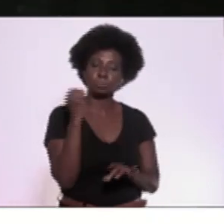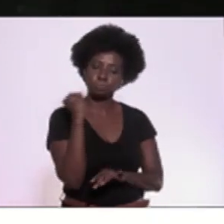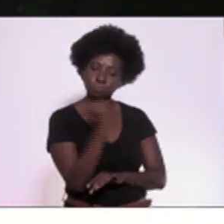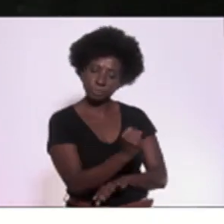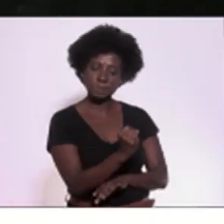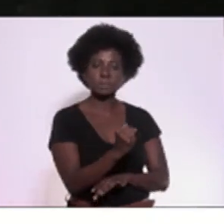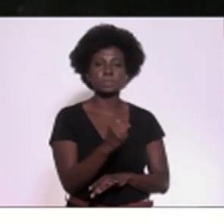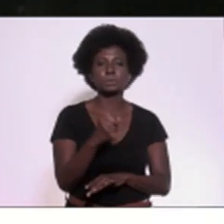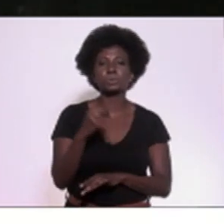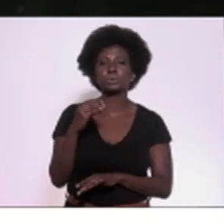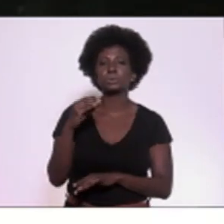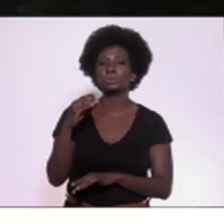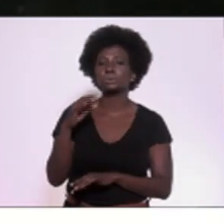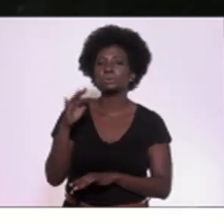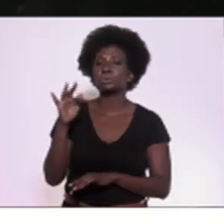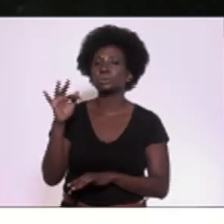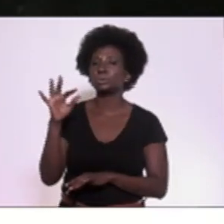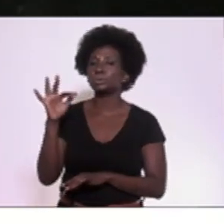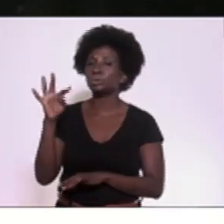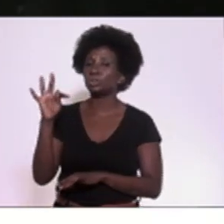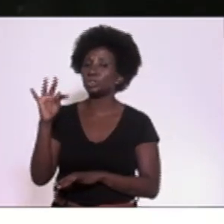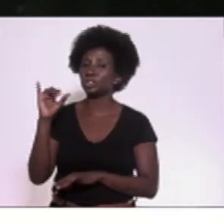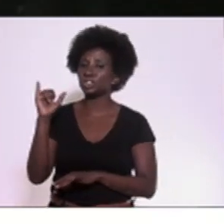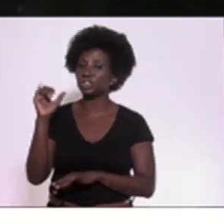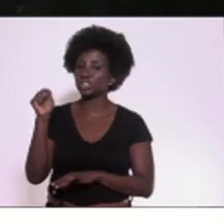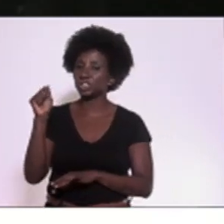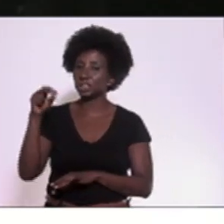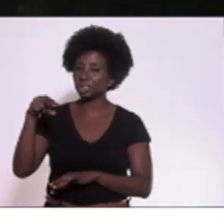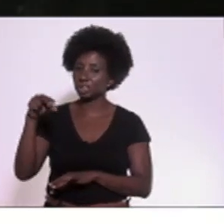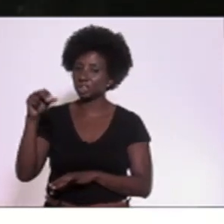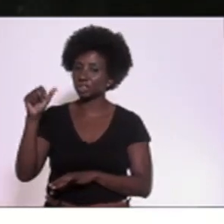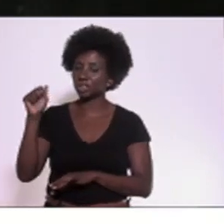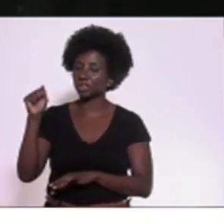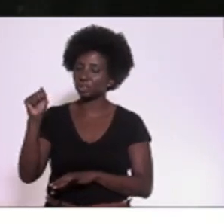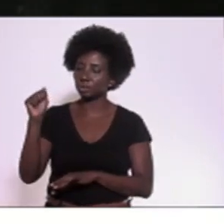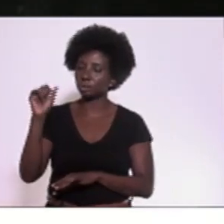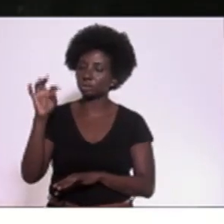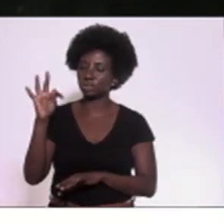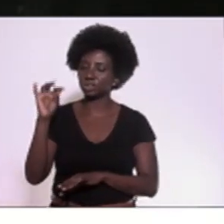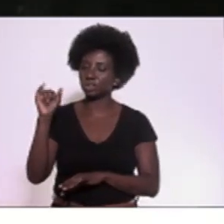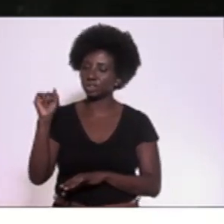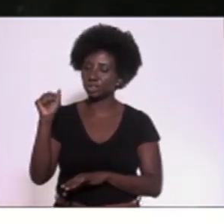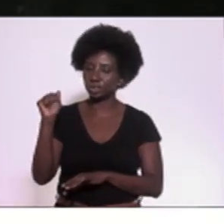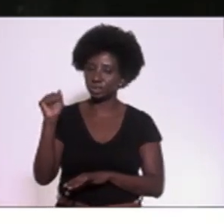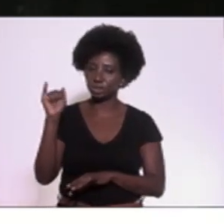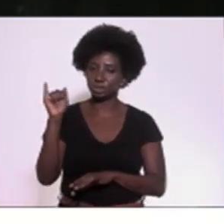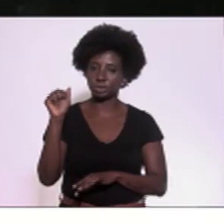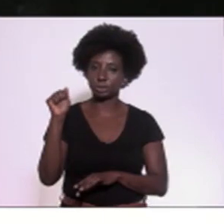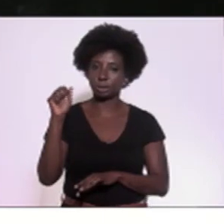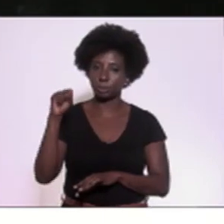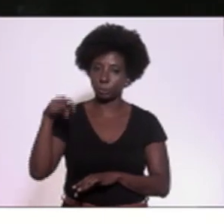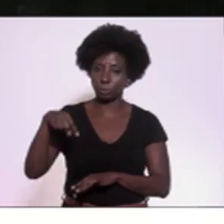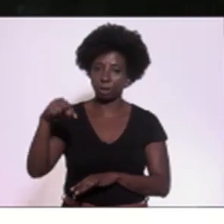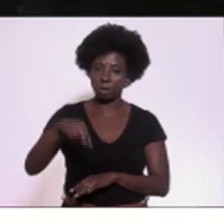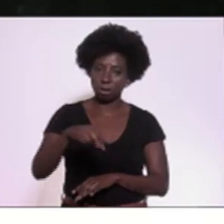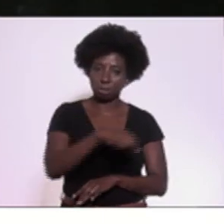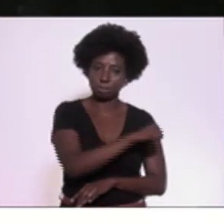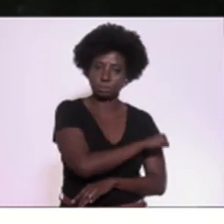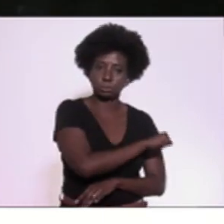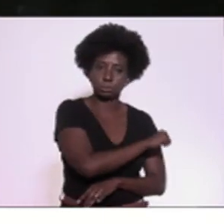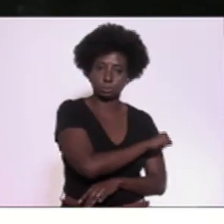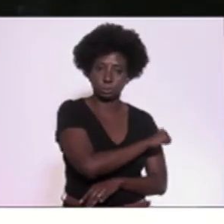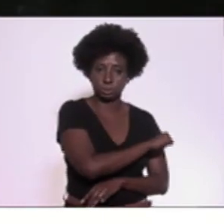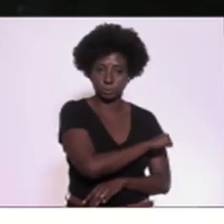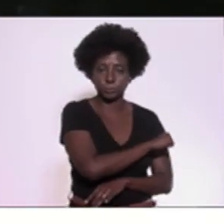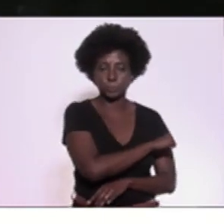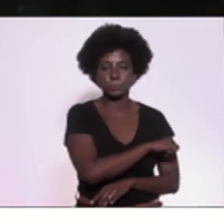conflito agrário aqui na cidade de Quatis, no interior do Rio de Janeiro, no assentamento Irmã Dorothy.